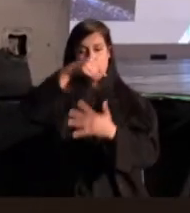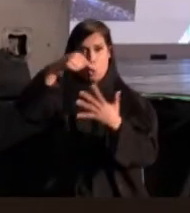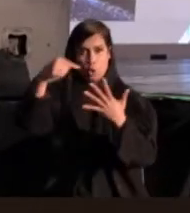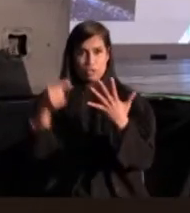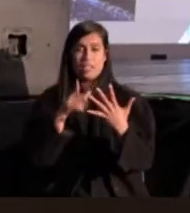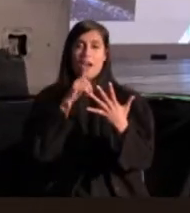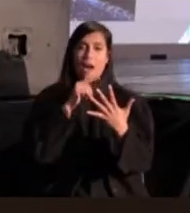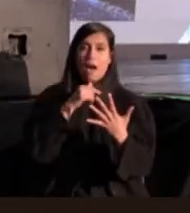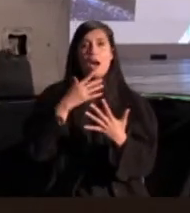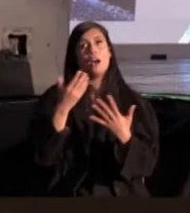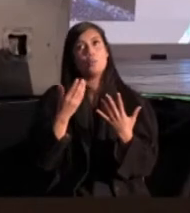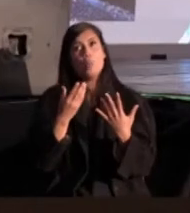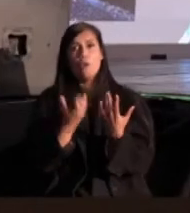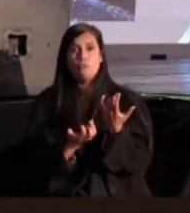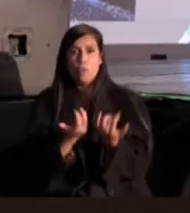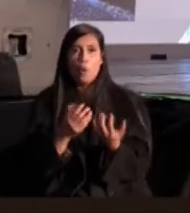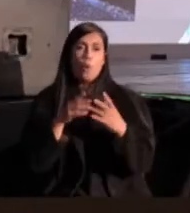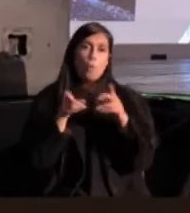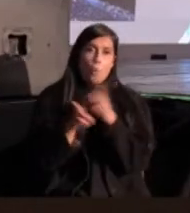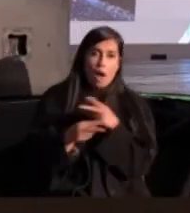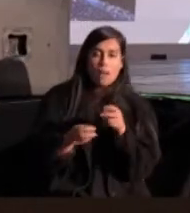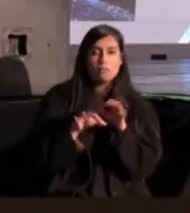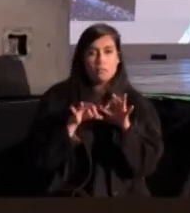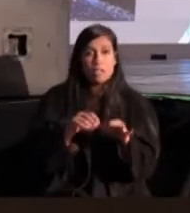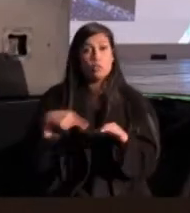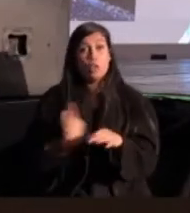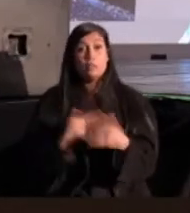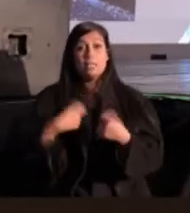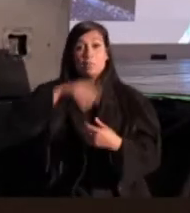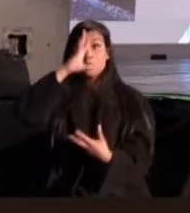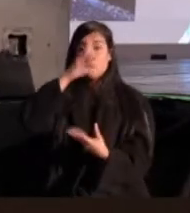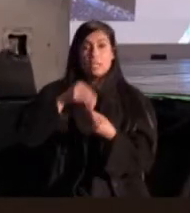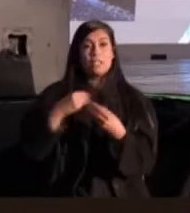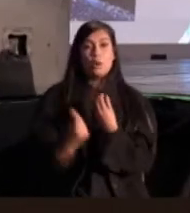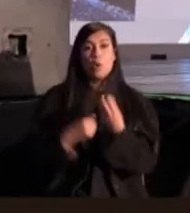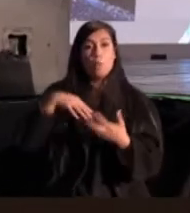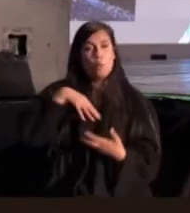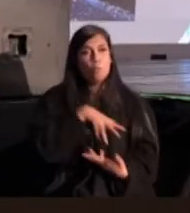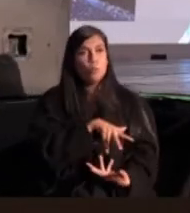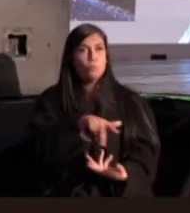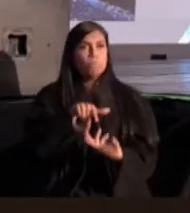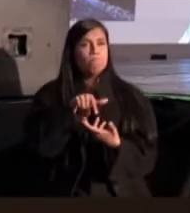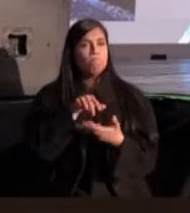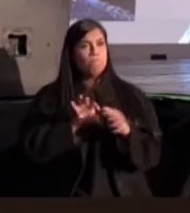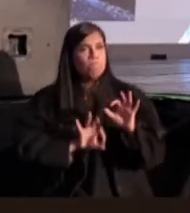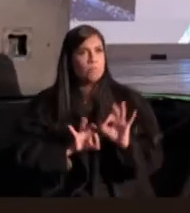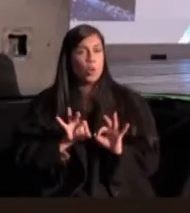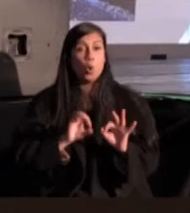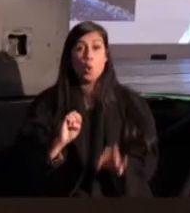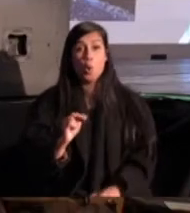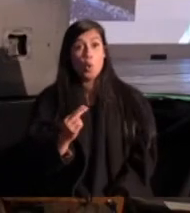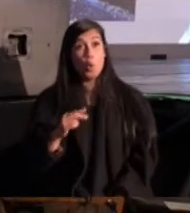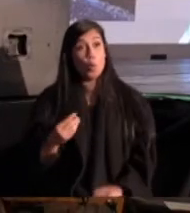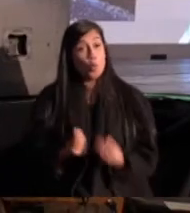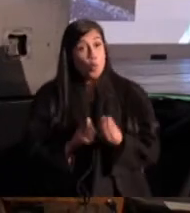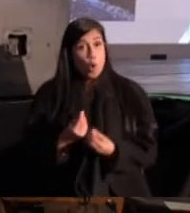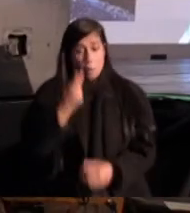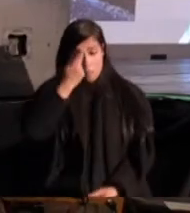tem 2 questões importantes para a gente compreender como é que o mundo se organiza ou como nós nos